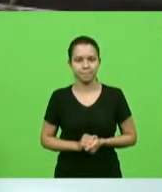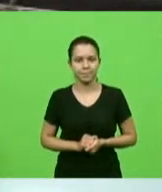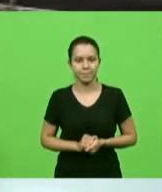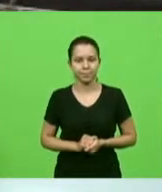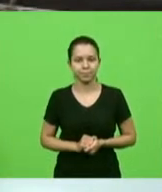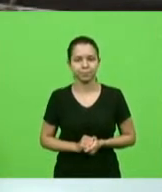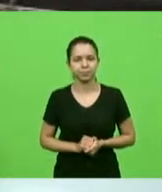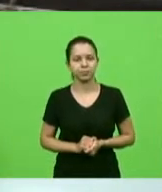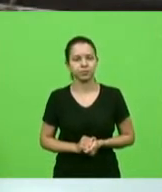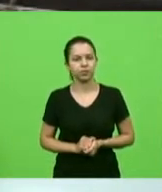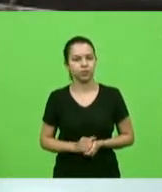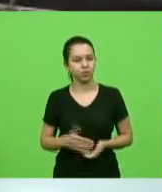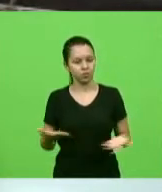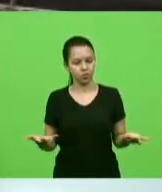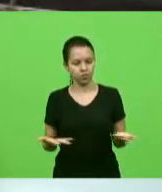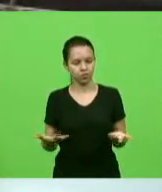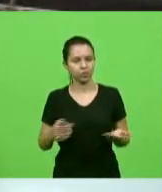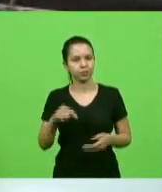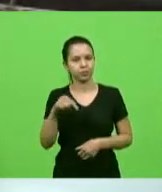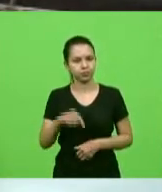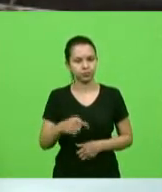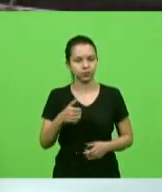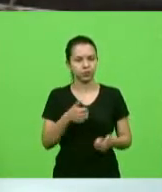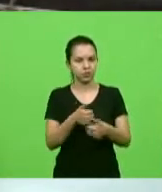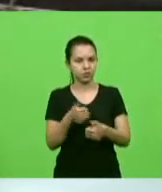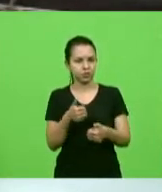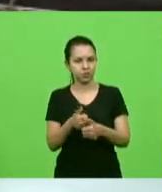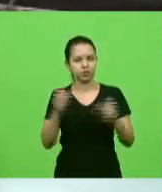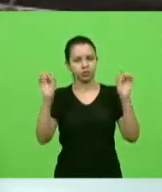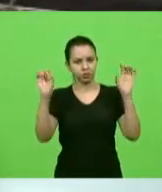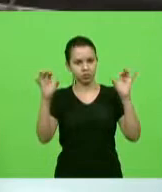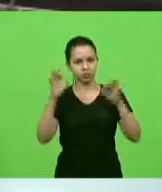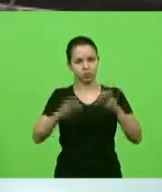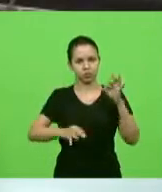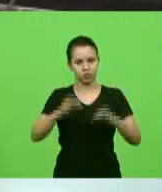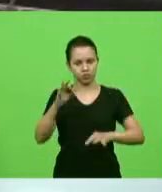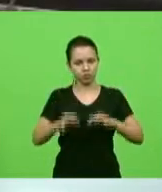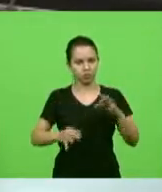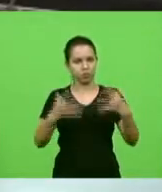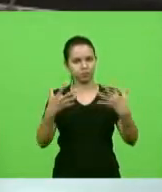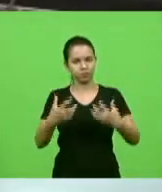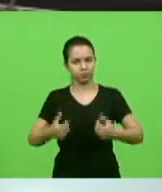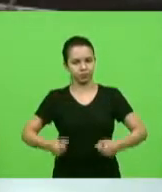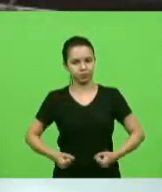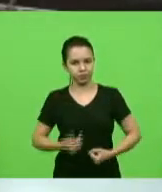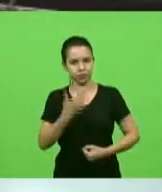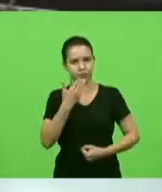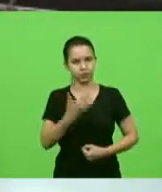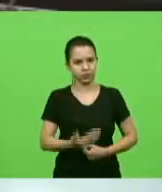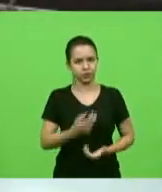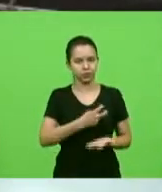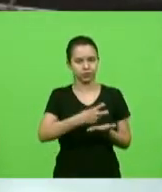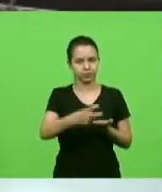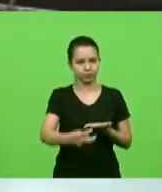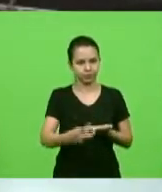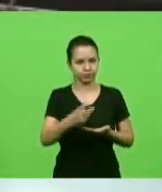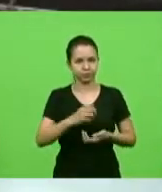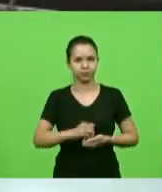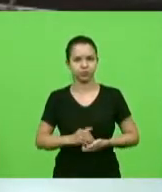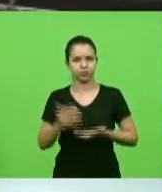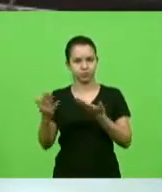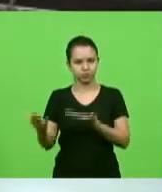Aqui estamos nesse tribunal especial para julgar o recebimento e instauração do pedido de impeachment que